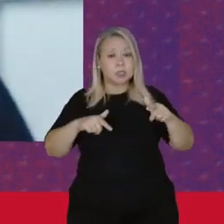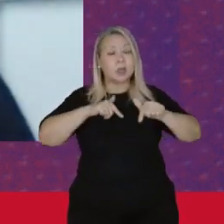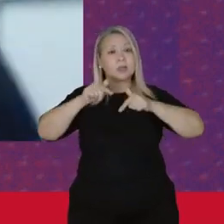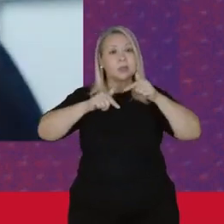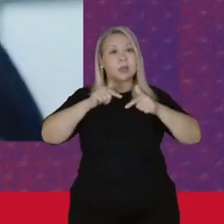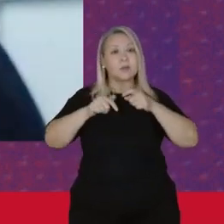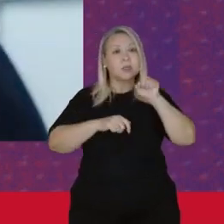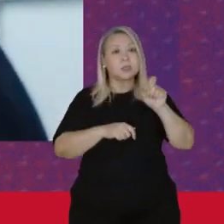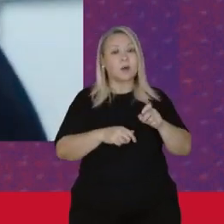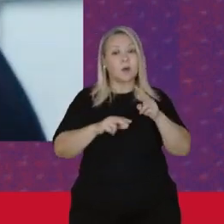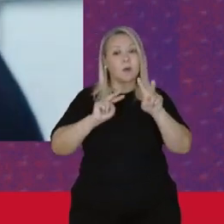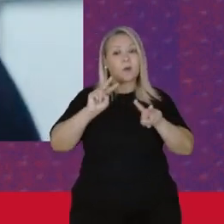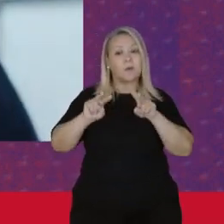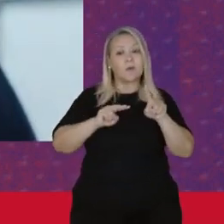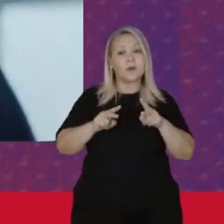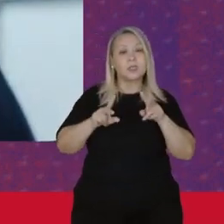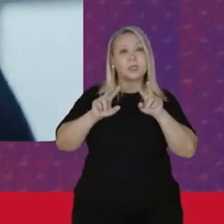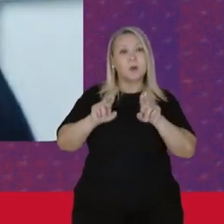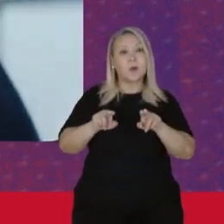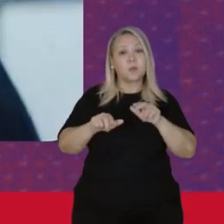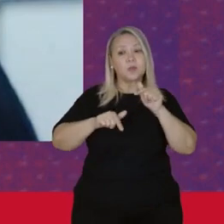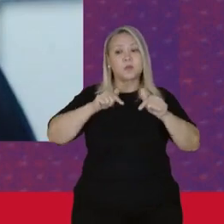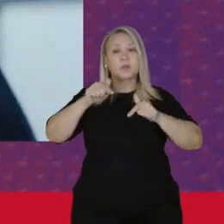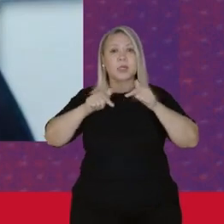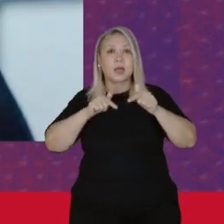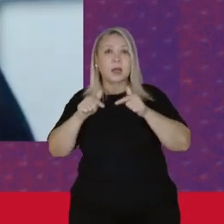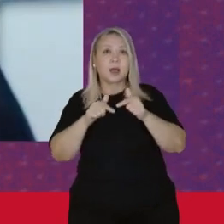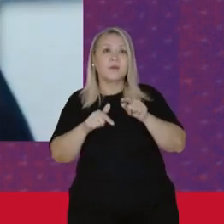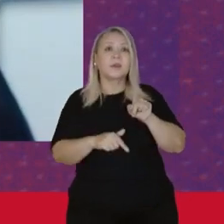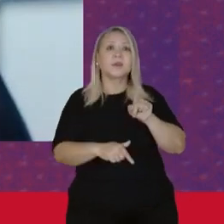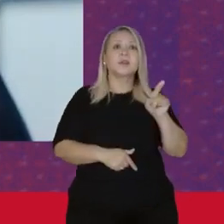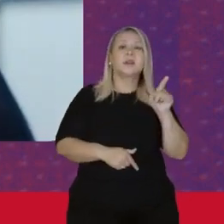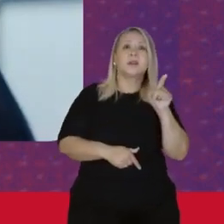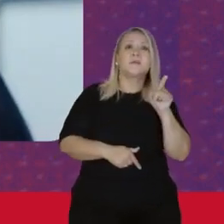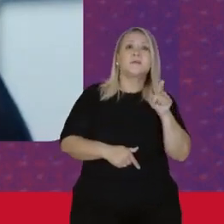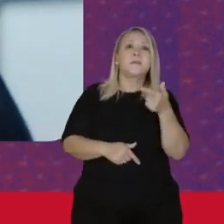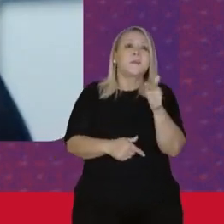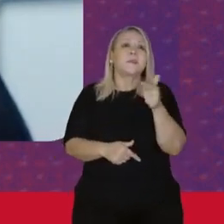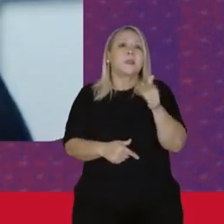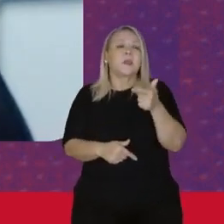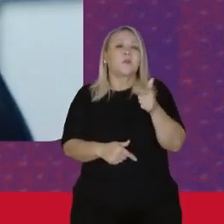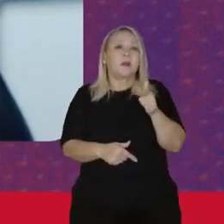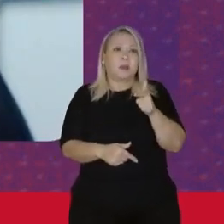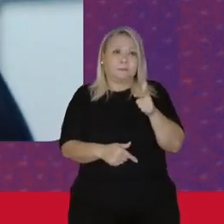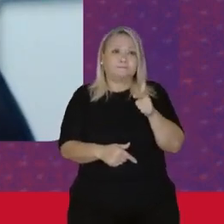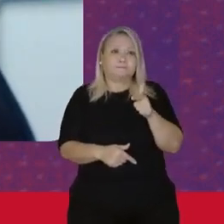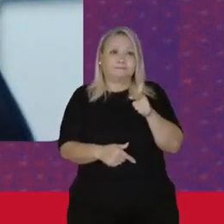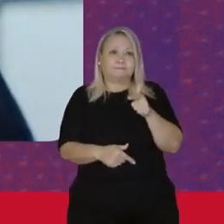que são vistas muitas vezes como tarefas que elas não têm, digamos assim,